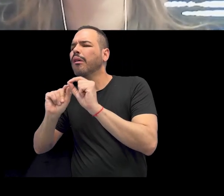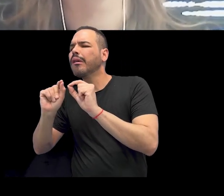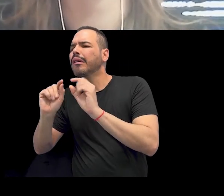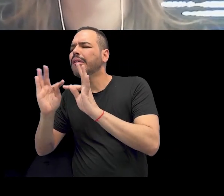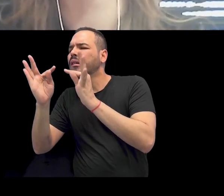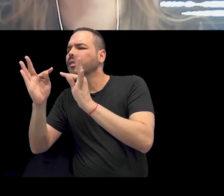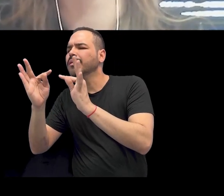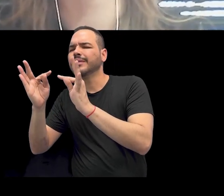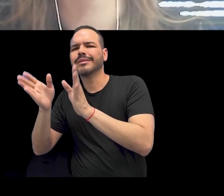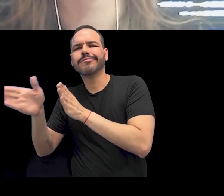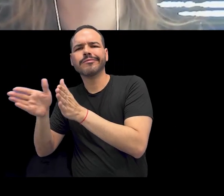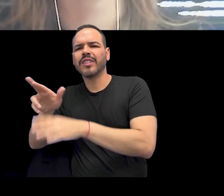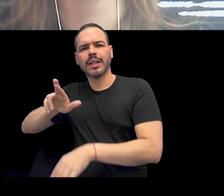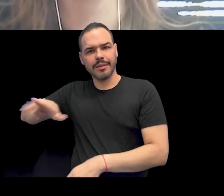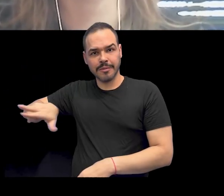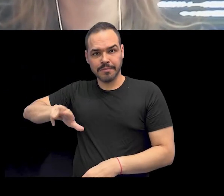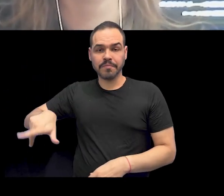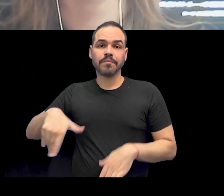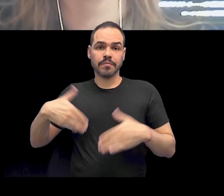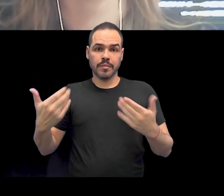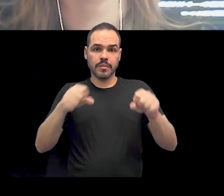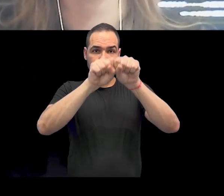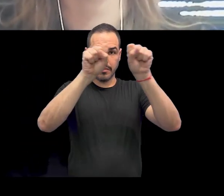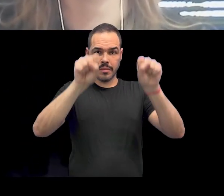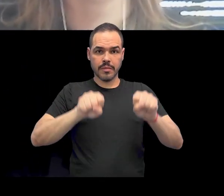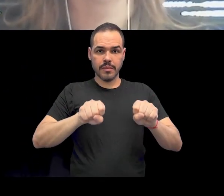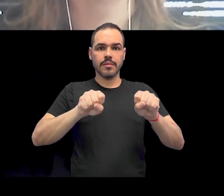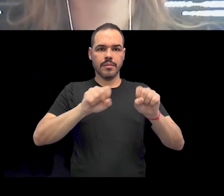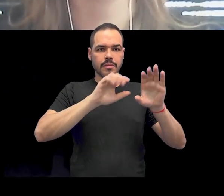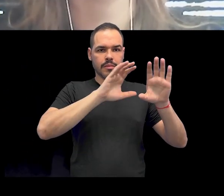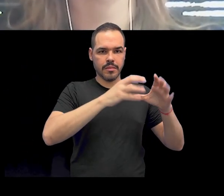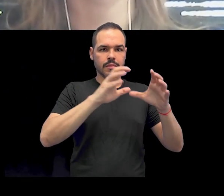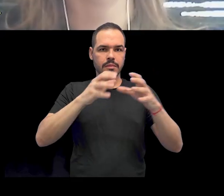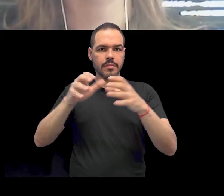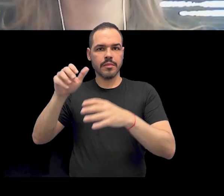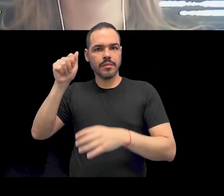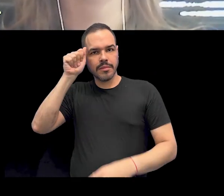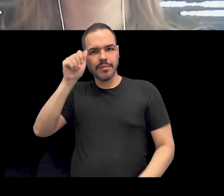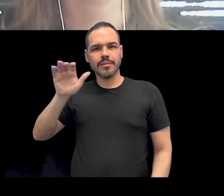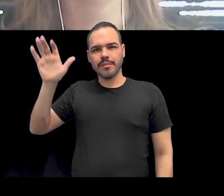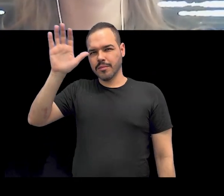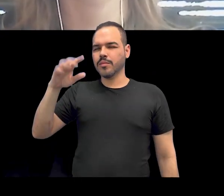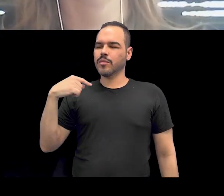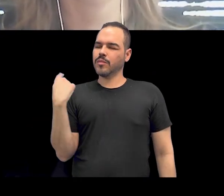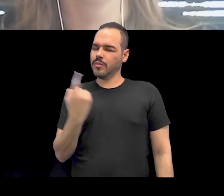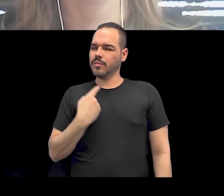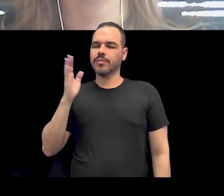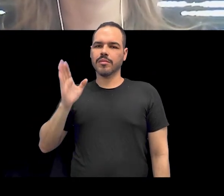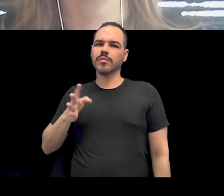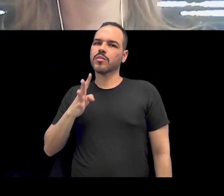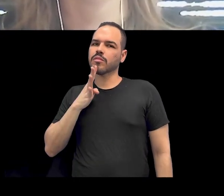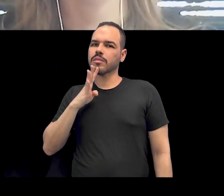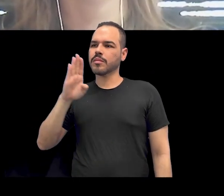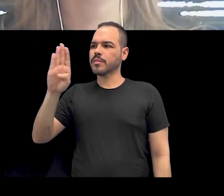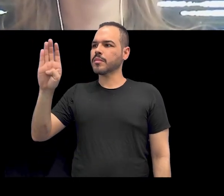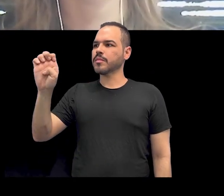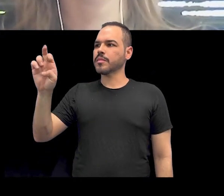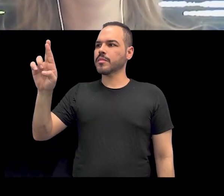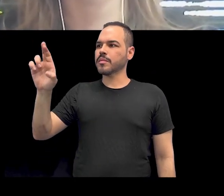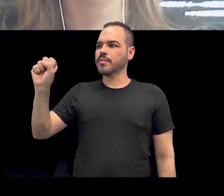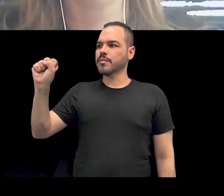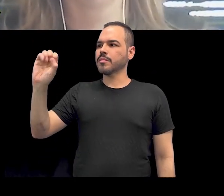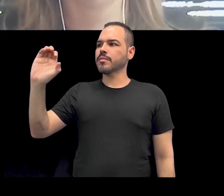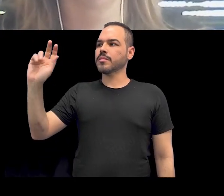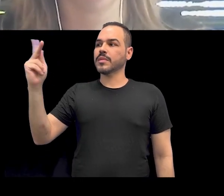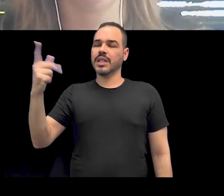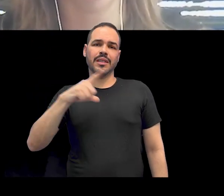Uhum. Então, esse sistema de classificação, né? A Rita Best, aquela pesquisadora que a gente já tinha conhecido, ela falou que tem